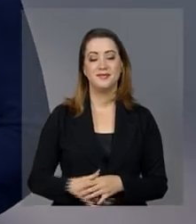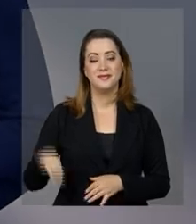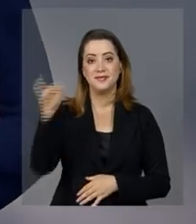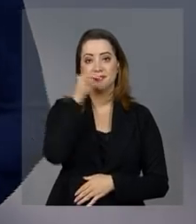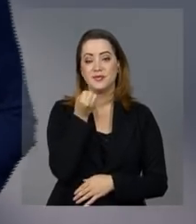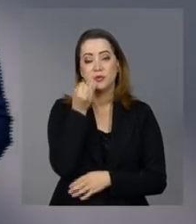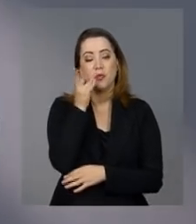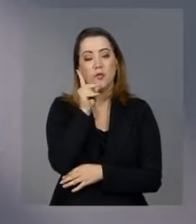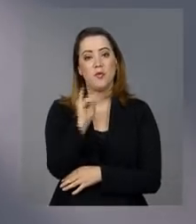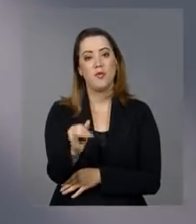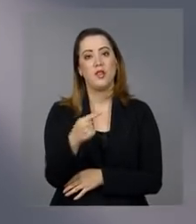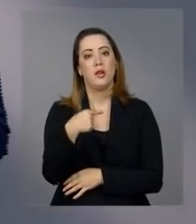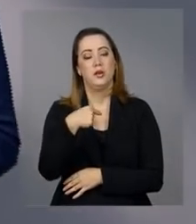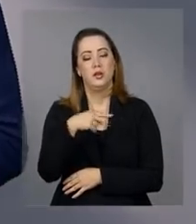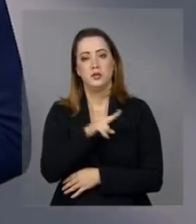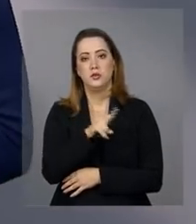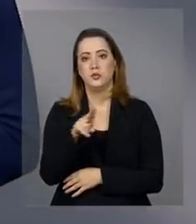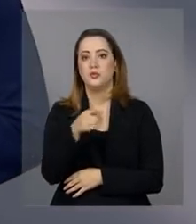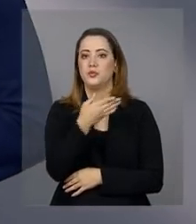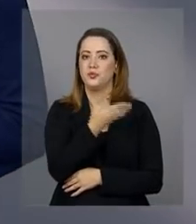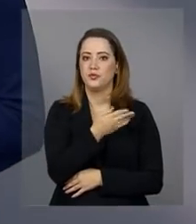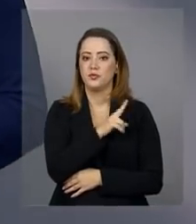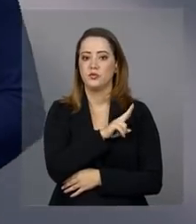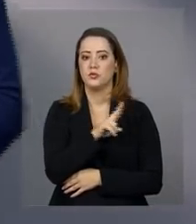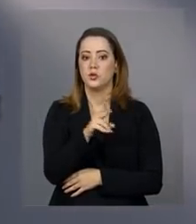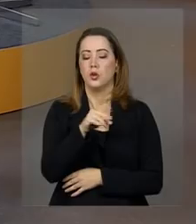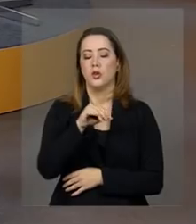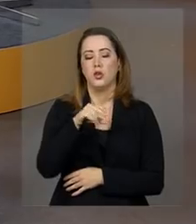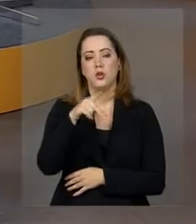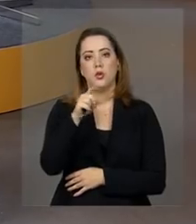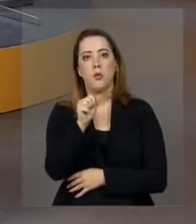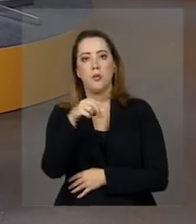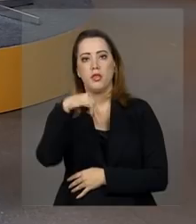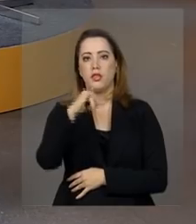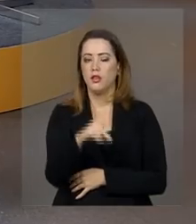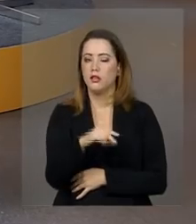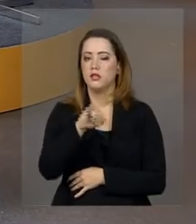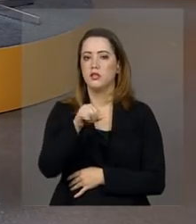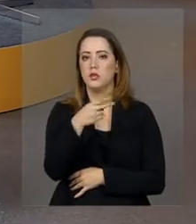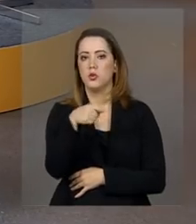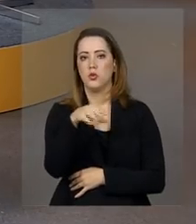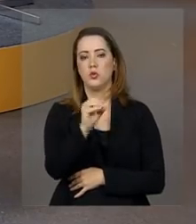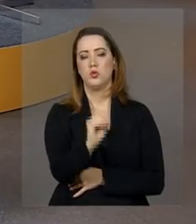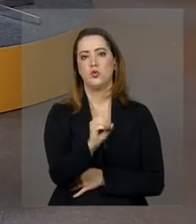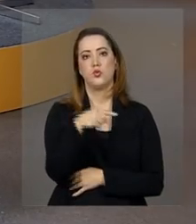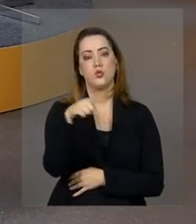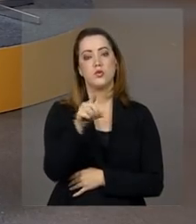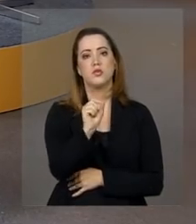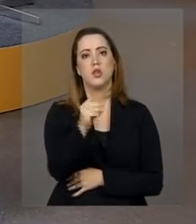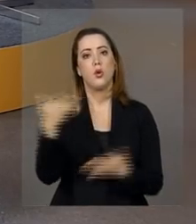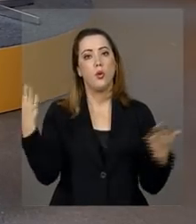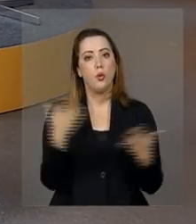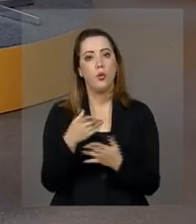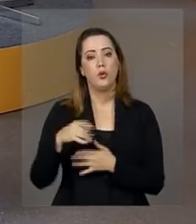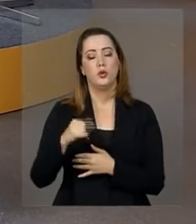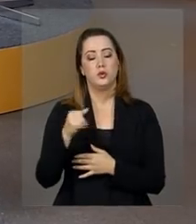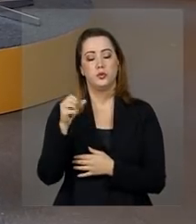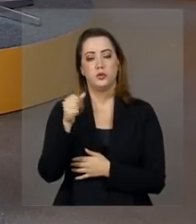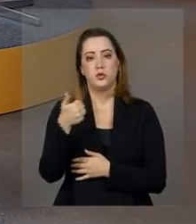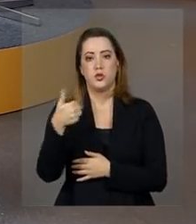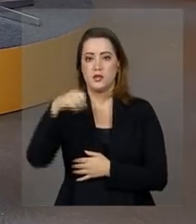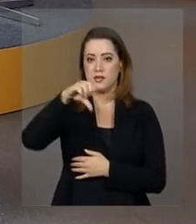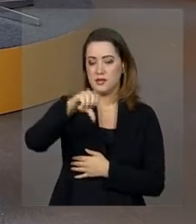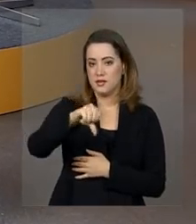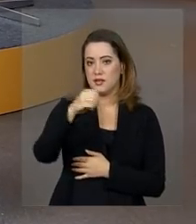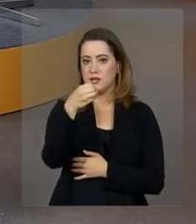Olá, bom dia. Eu sou Daniele Popov. E eu sou José Luiz Filho. O Brasil completa hoje 194 anos de independência e a partir de